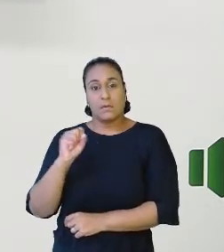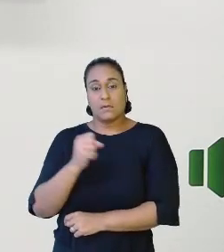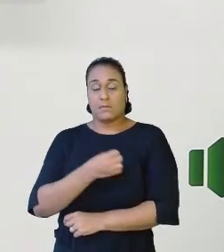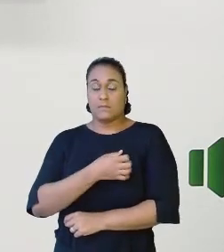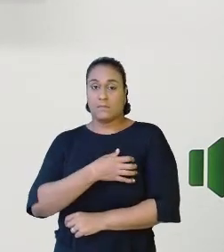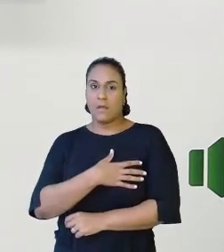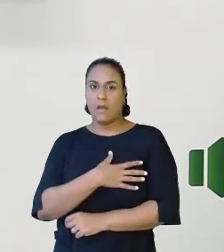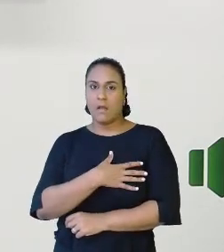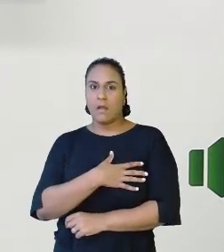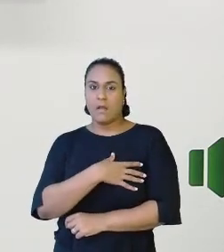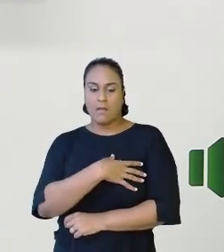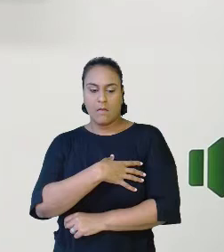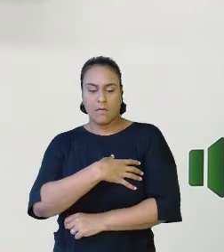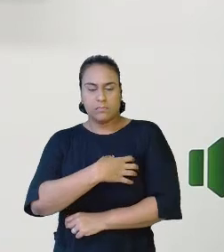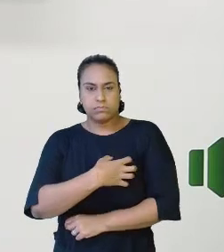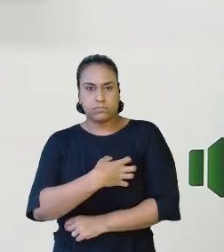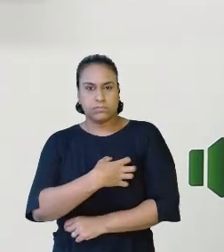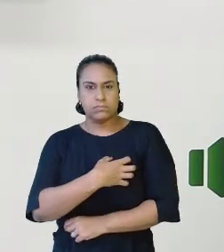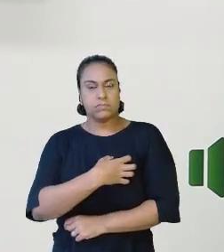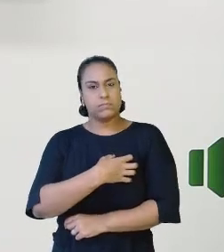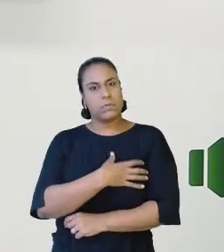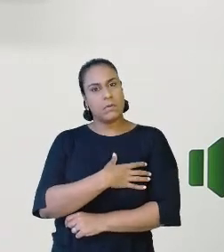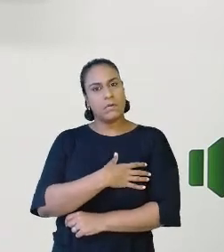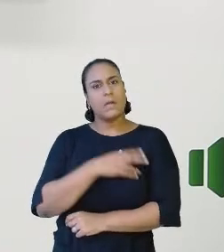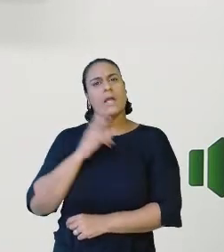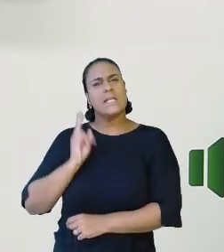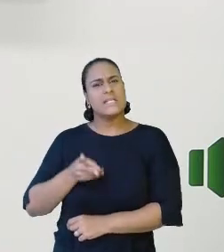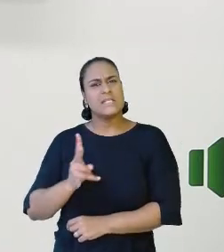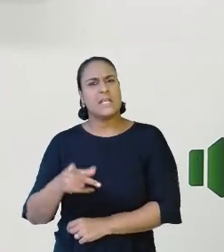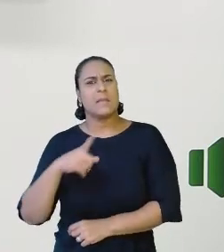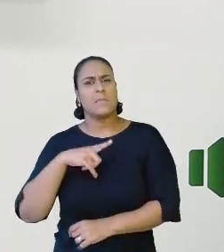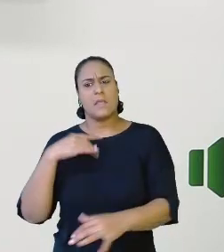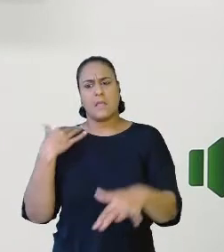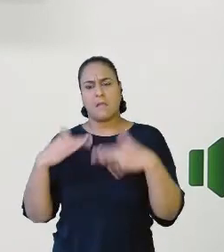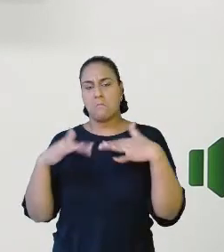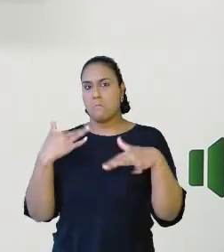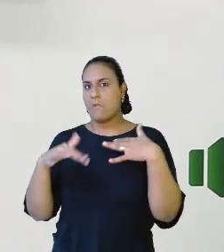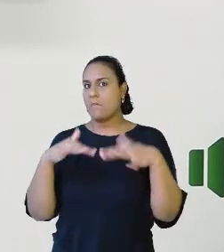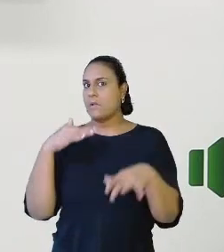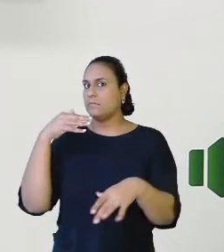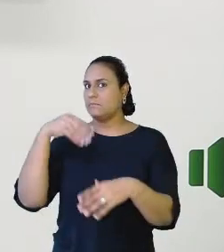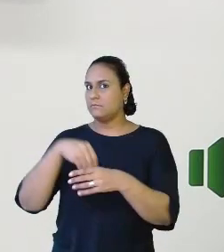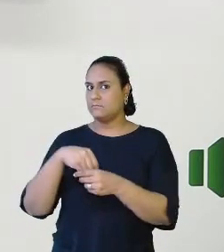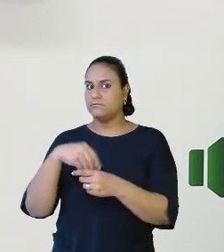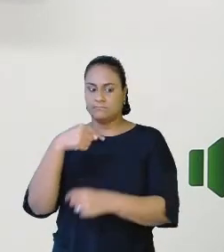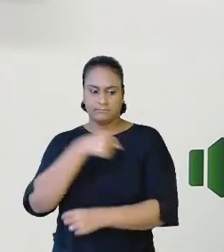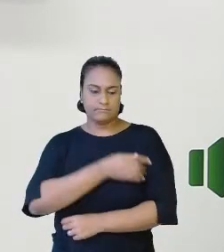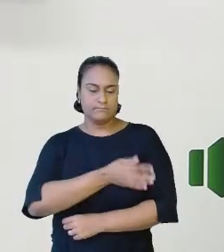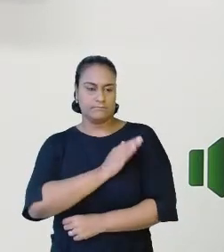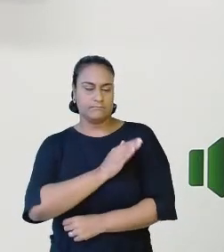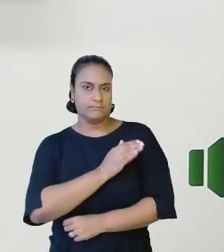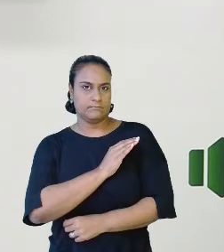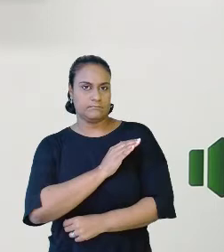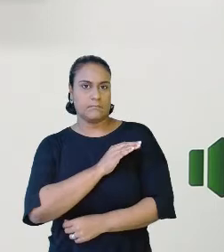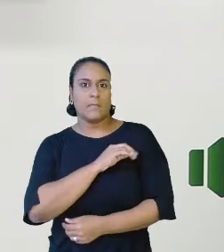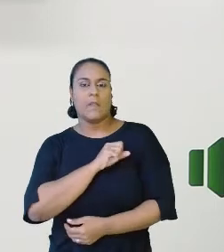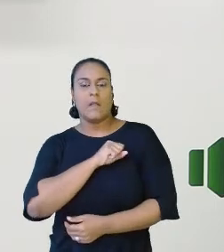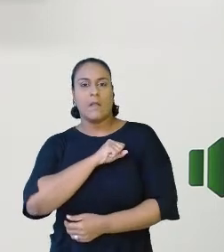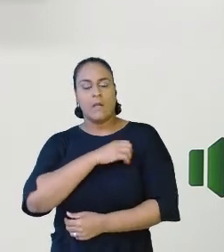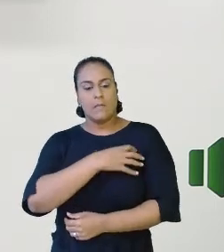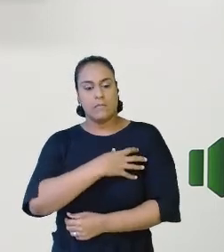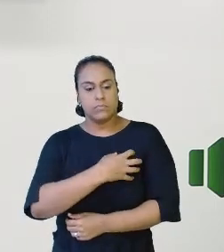relaxou, diástole. Então, ele vai estar sempre com essa movimentação. E aí, como eu disse, o batimento ele